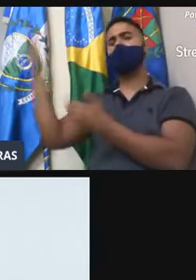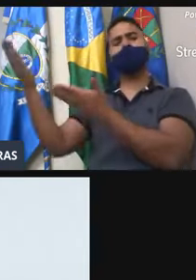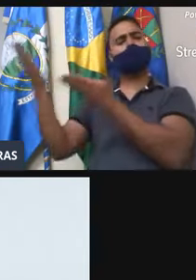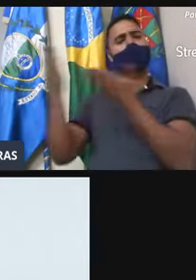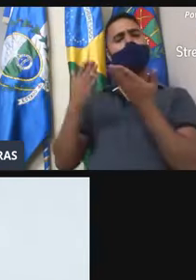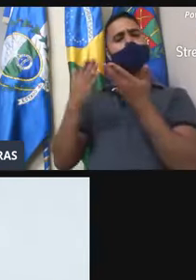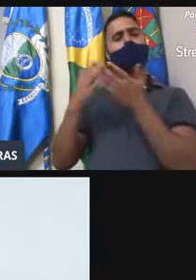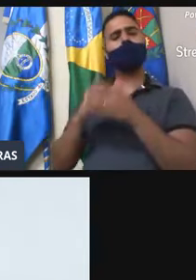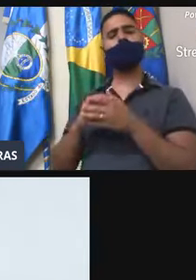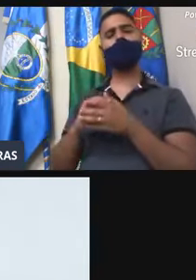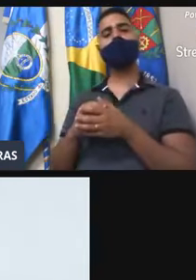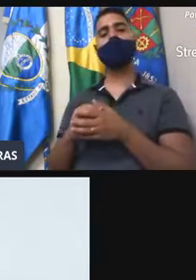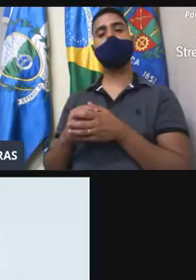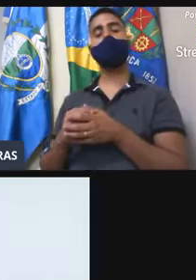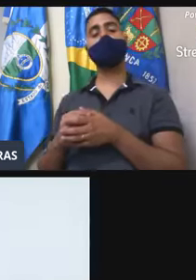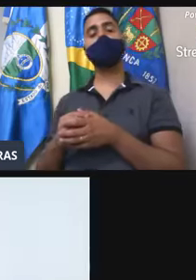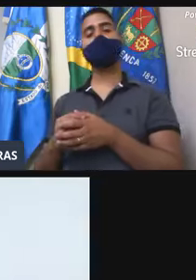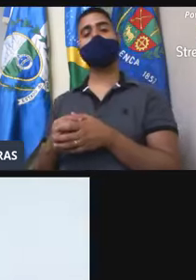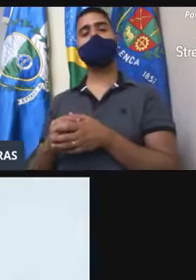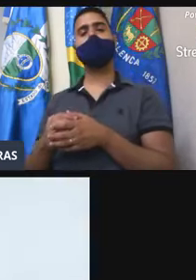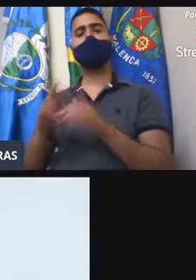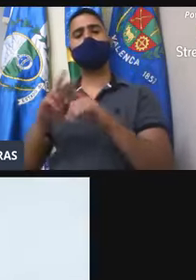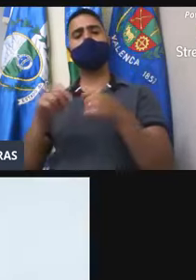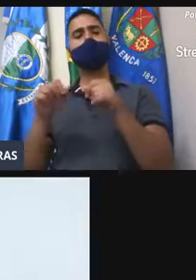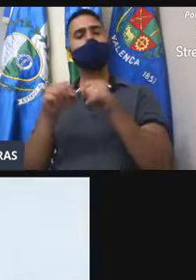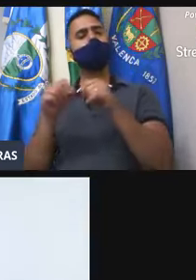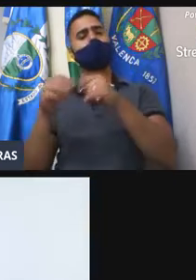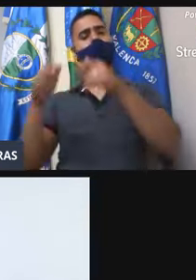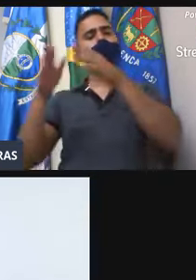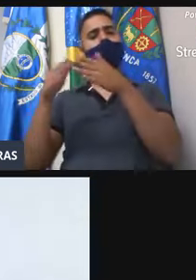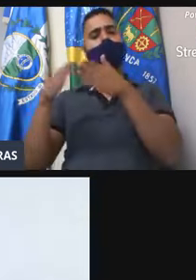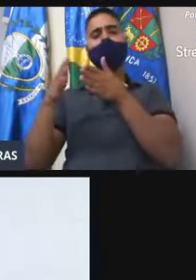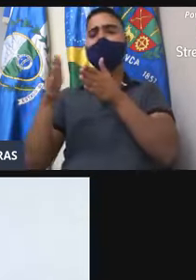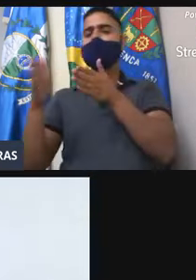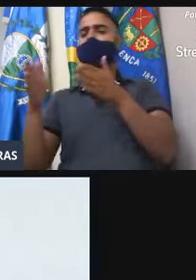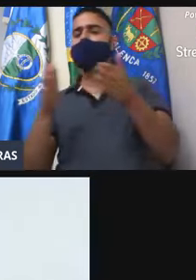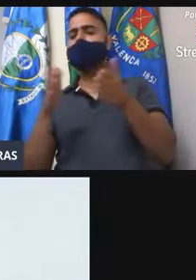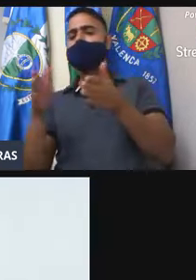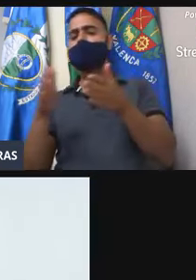a gente faz esse apelo aí com relação a essa